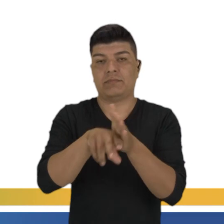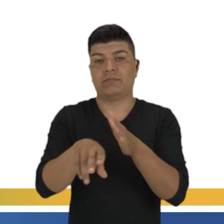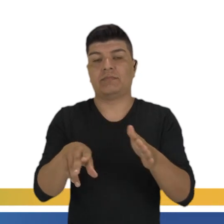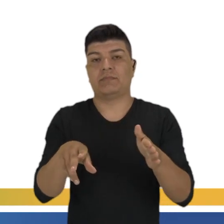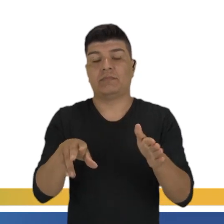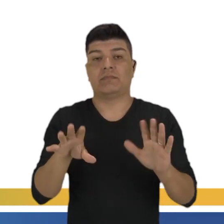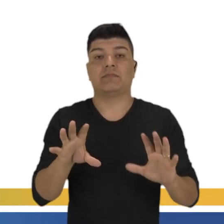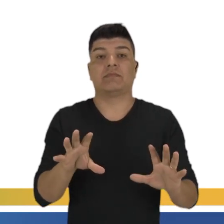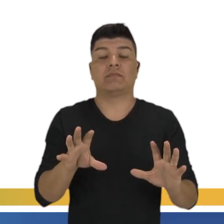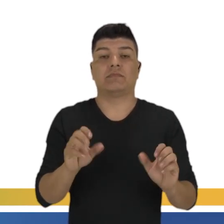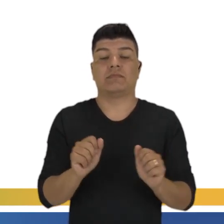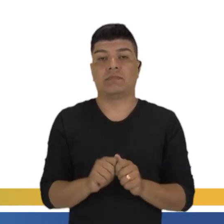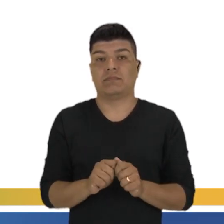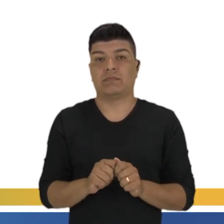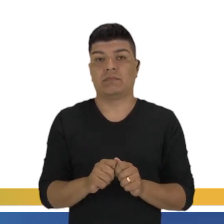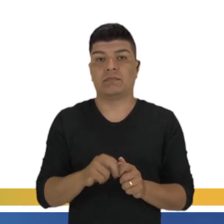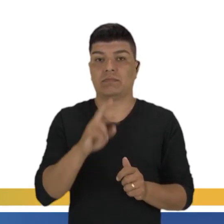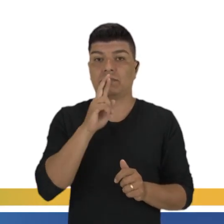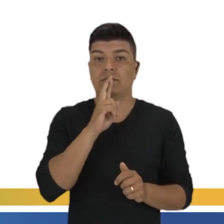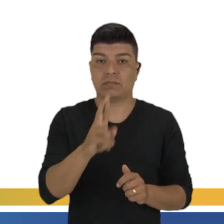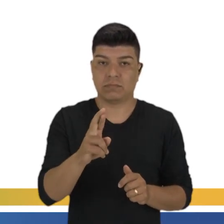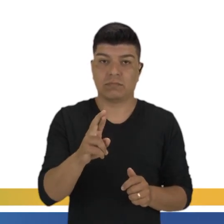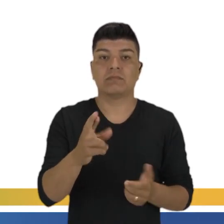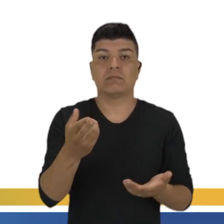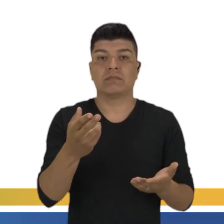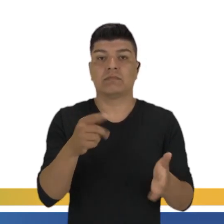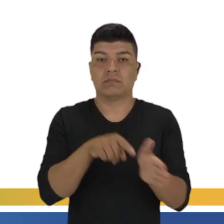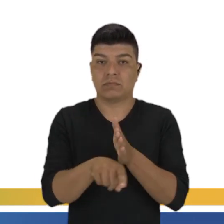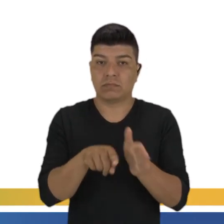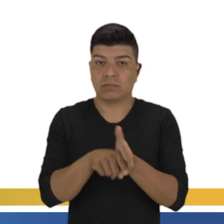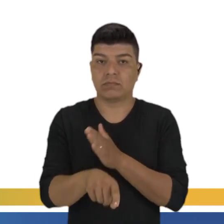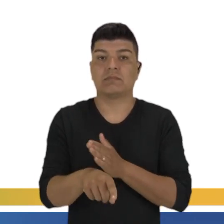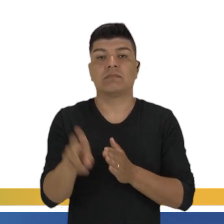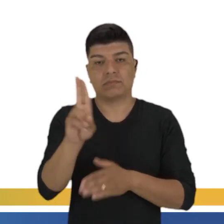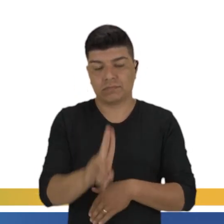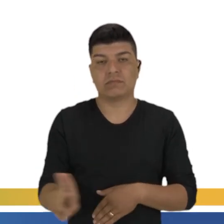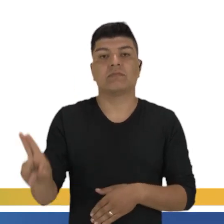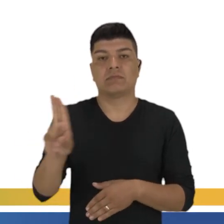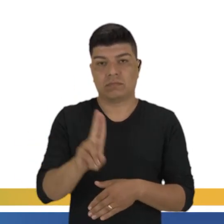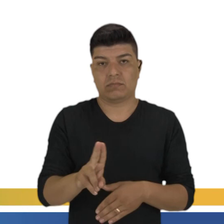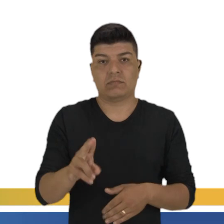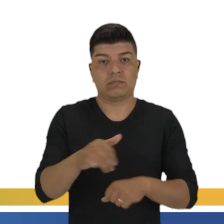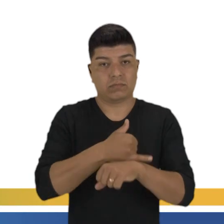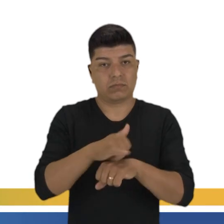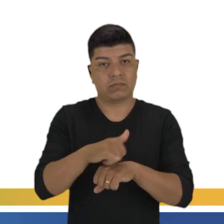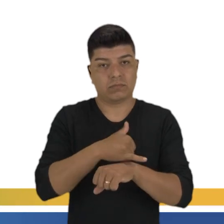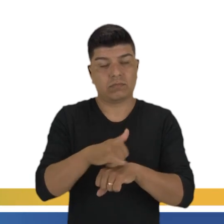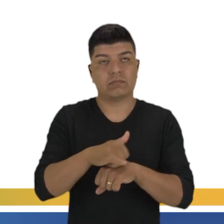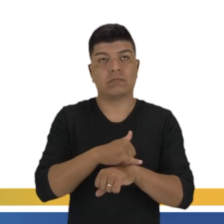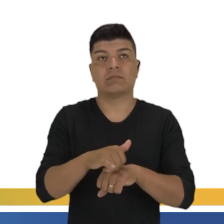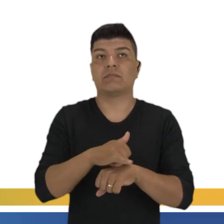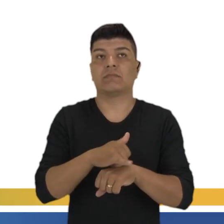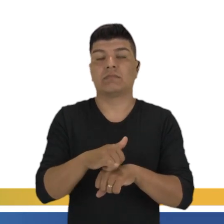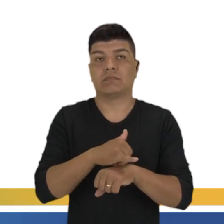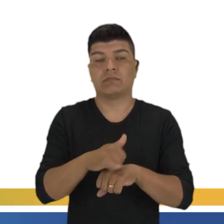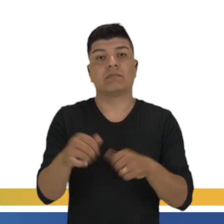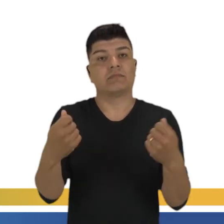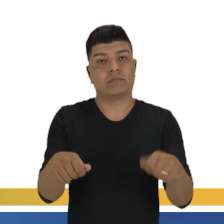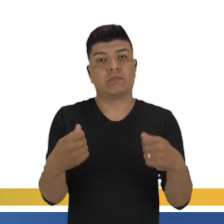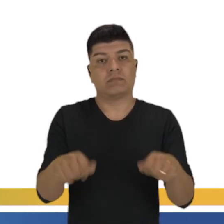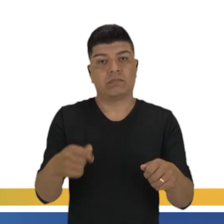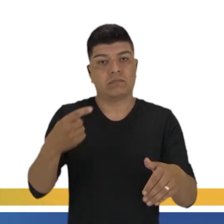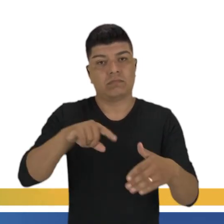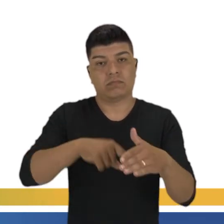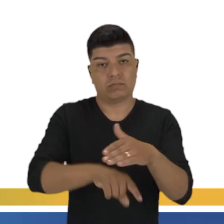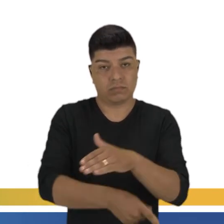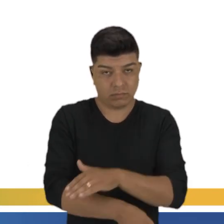para resolução de problemas. Ela é muito utilizada como estratégia. Então, vocês devem